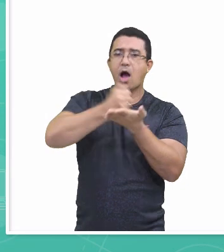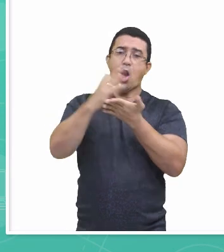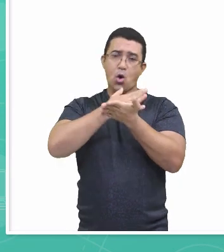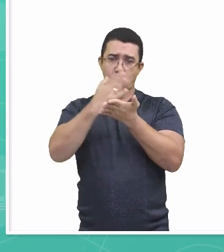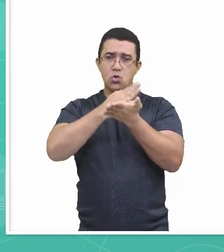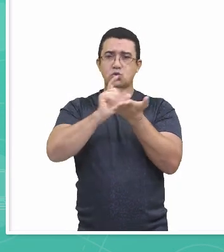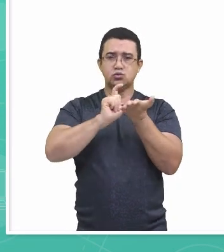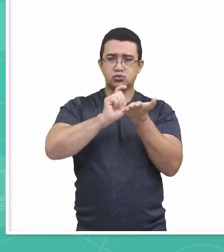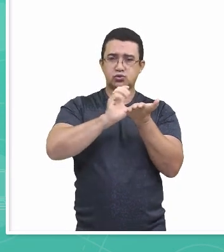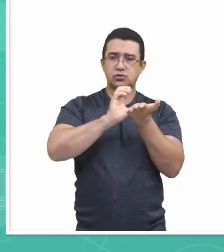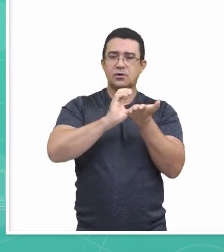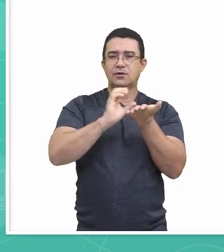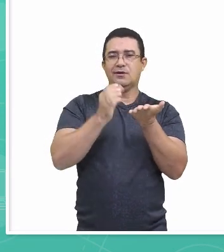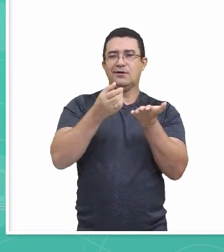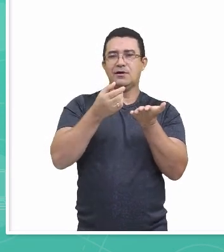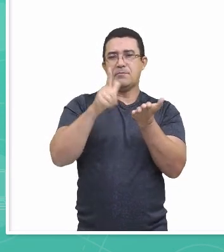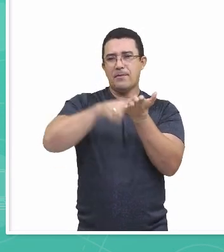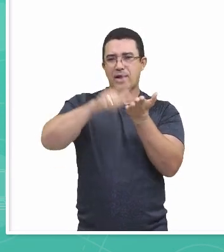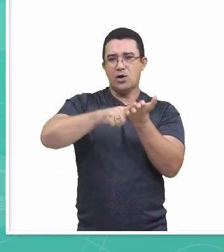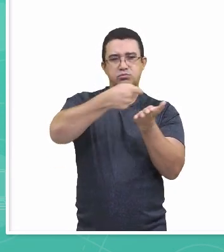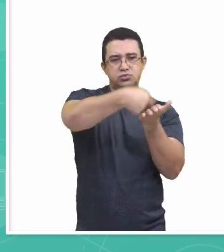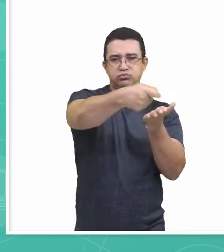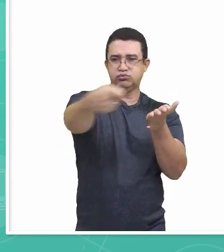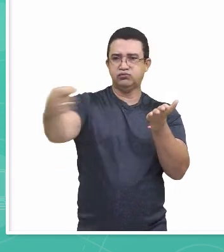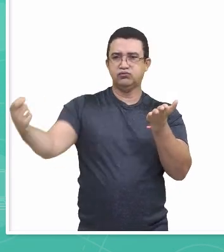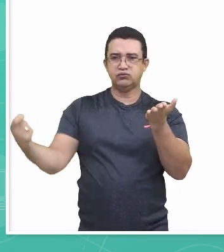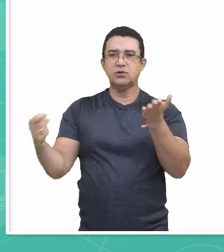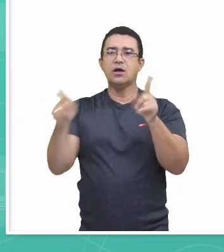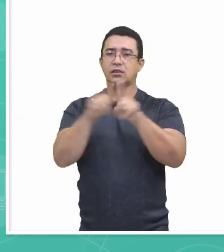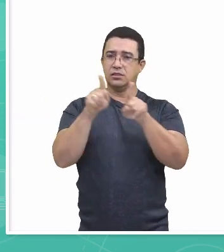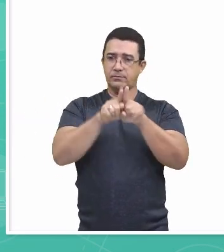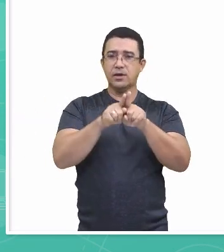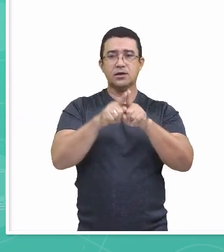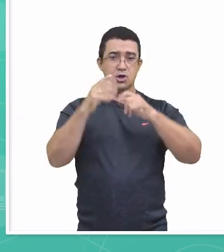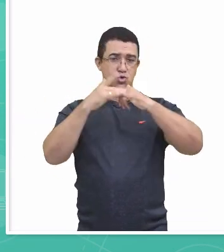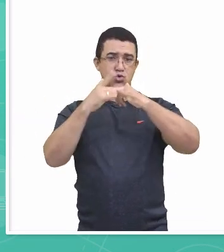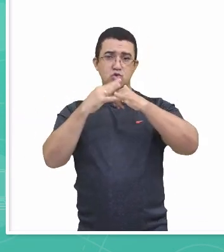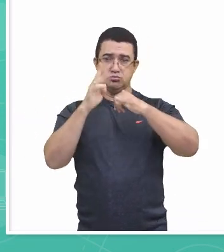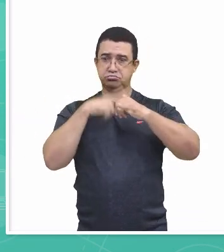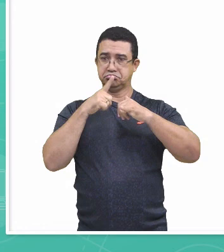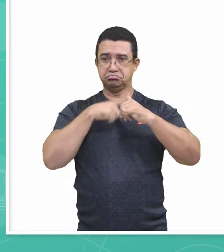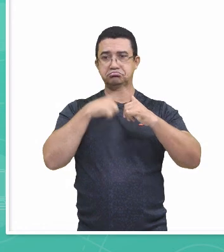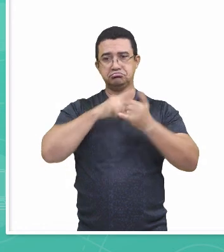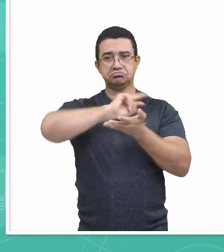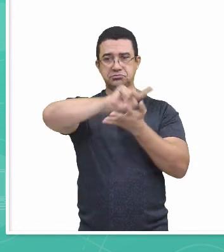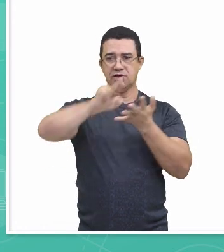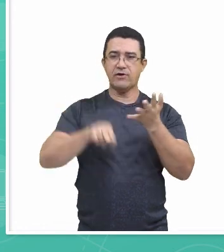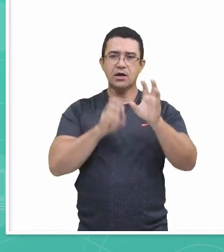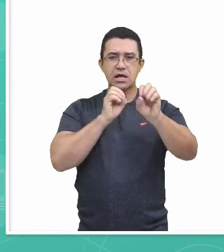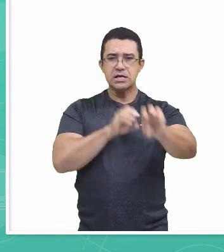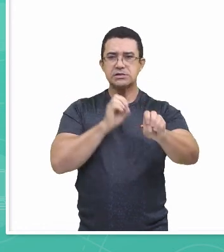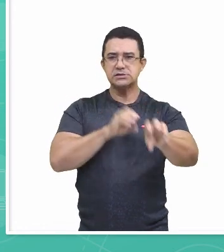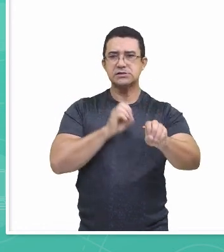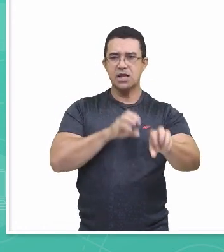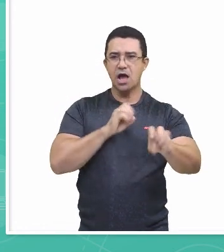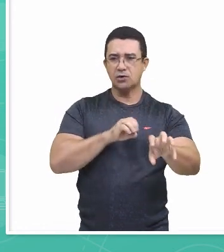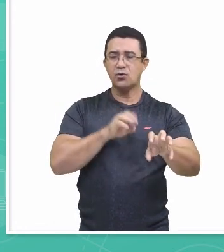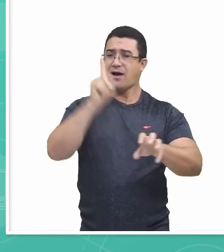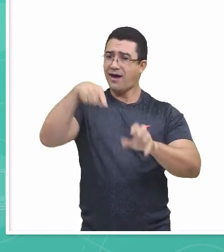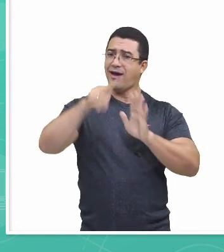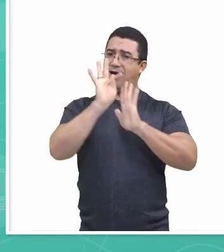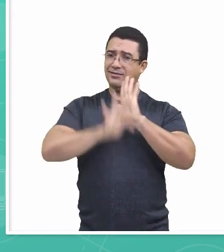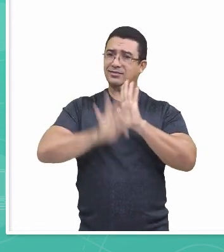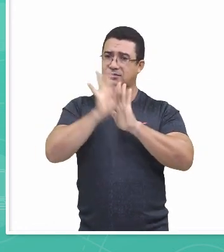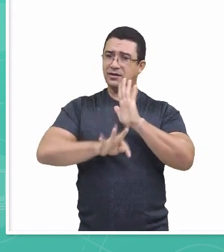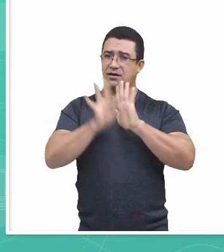folhetos, tutoriais, o YouTube está cheio deles, muito bem, você sabe disso, ensinando as pessoas. Então são textos, deixa